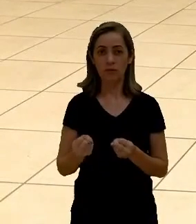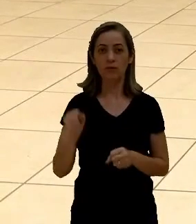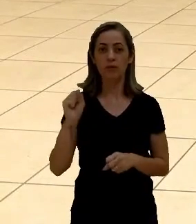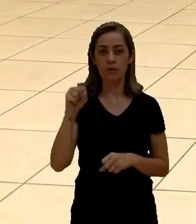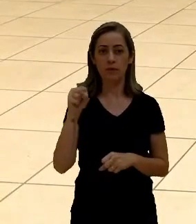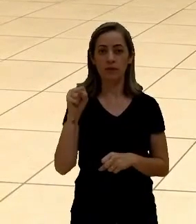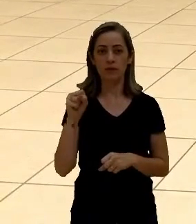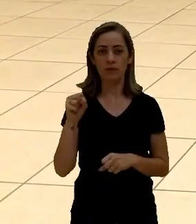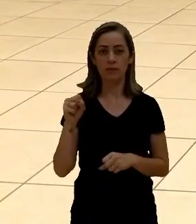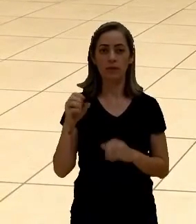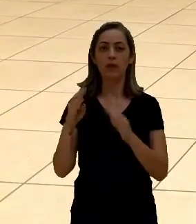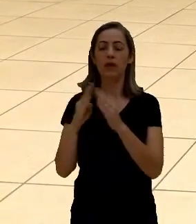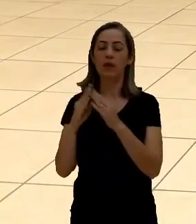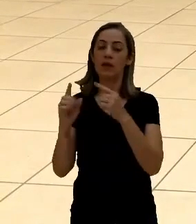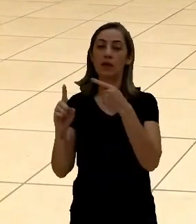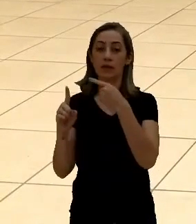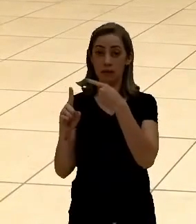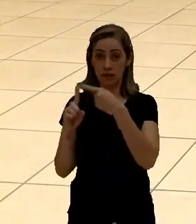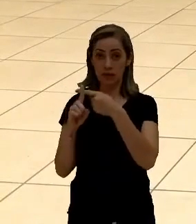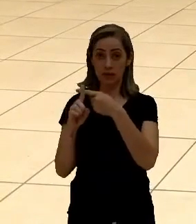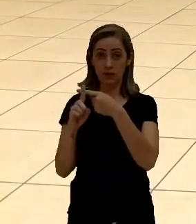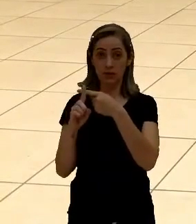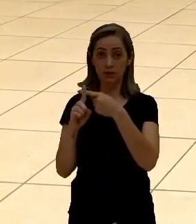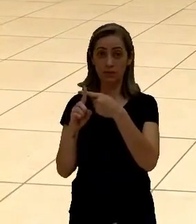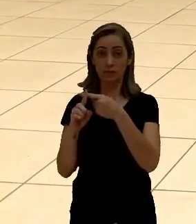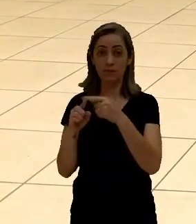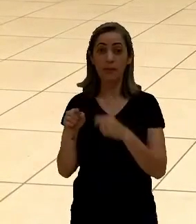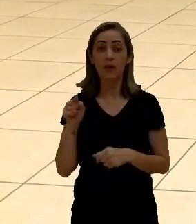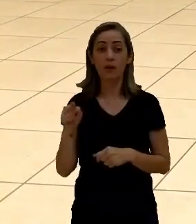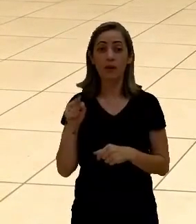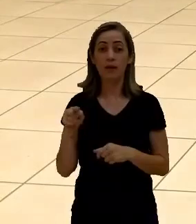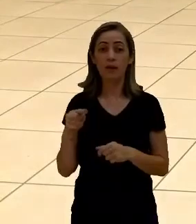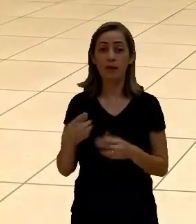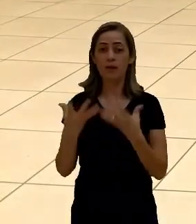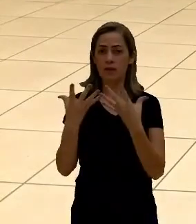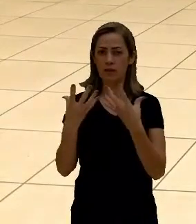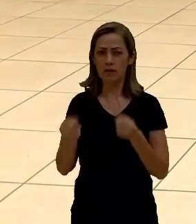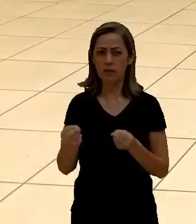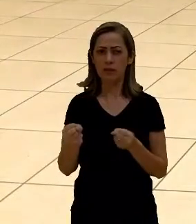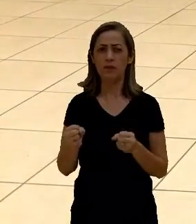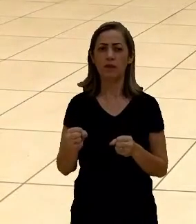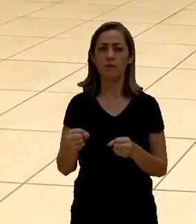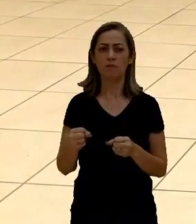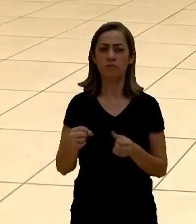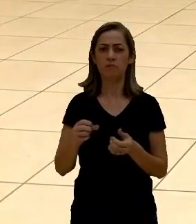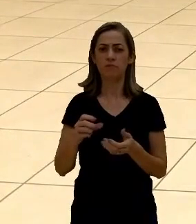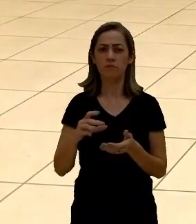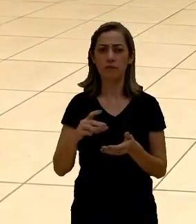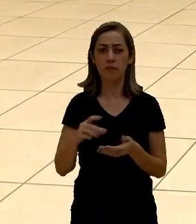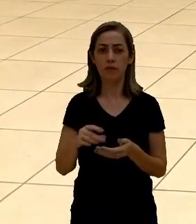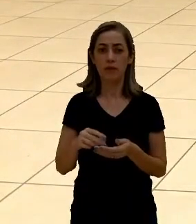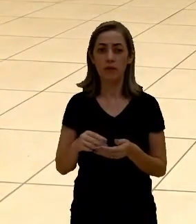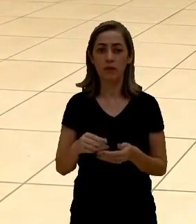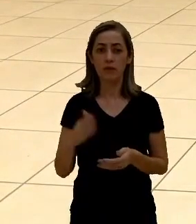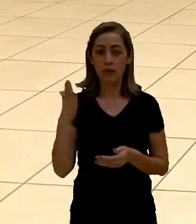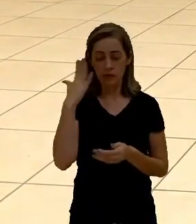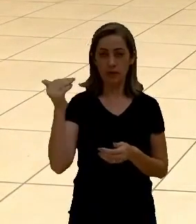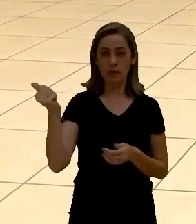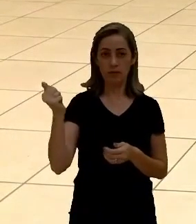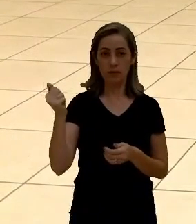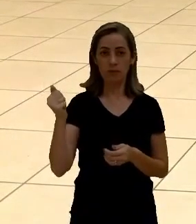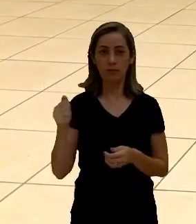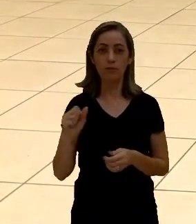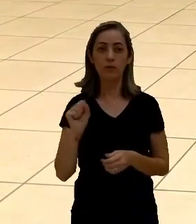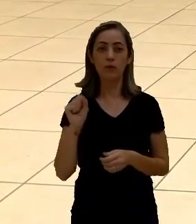igreja é quem sanciona isto né chancela este este chamado o que